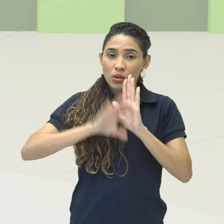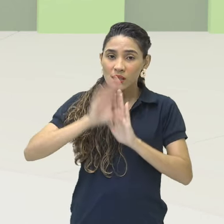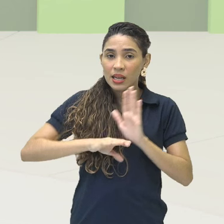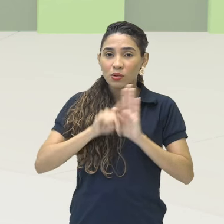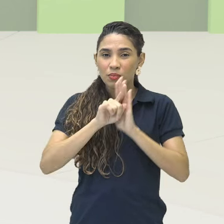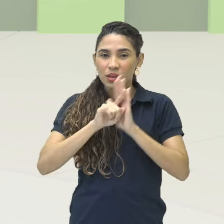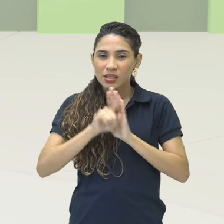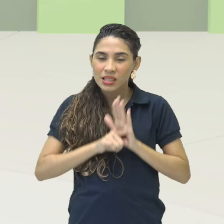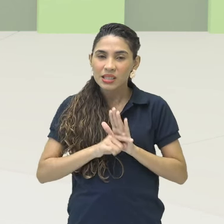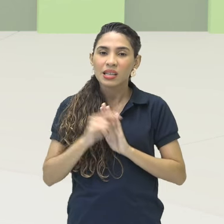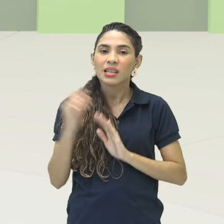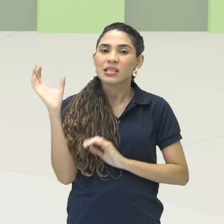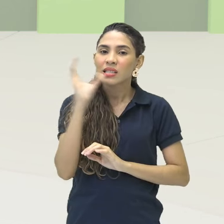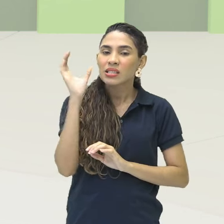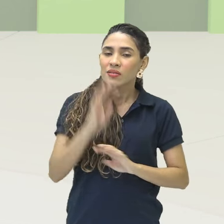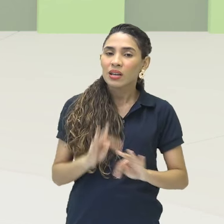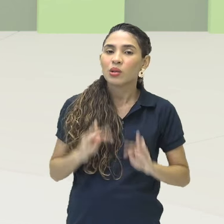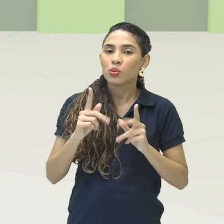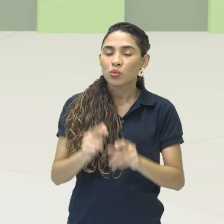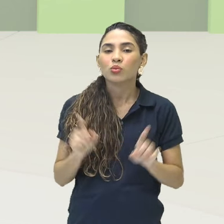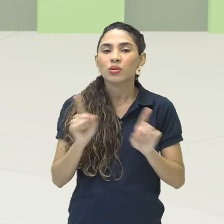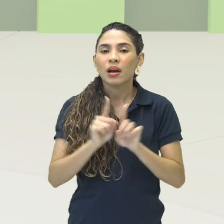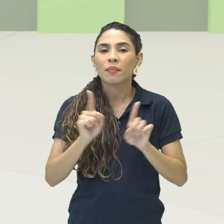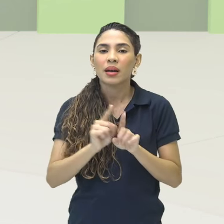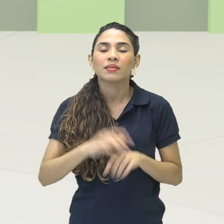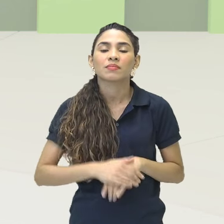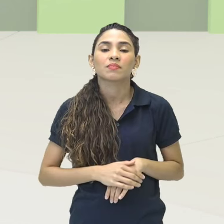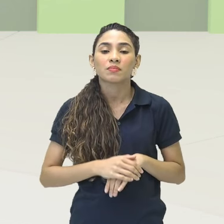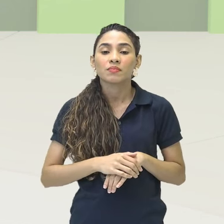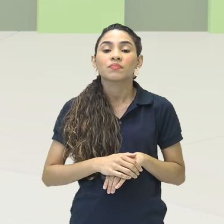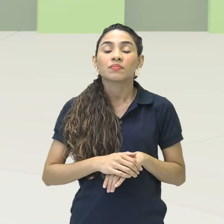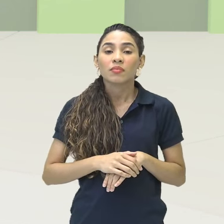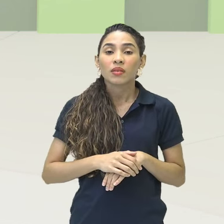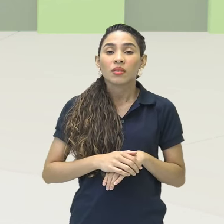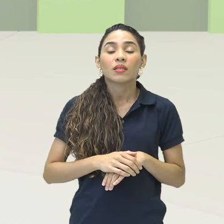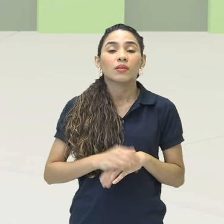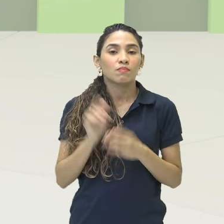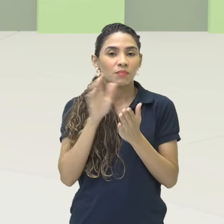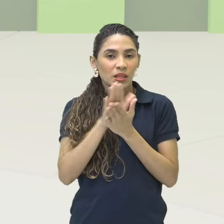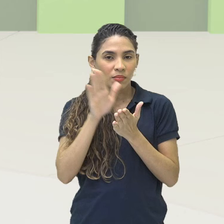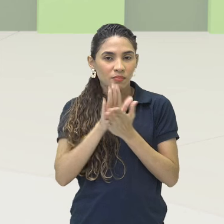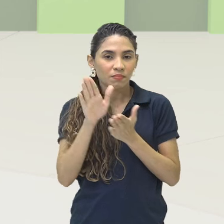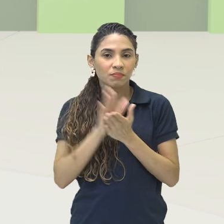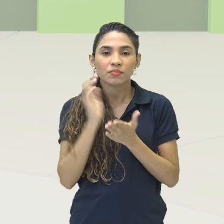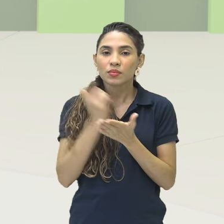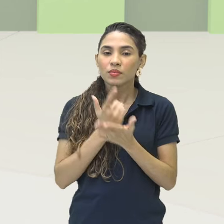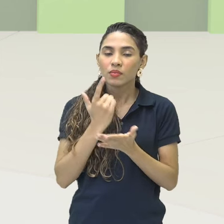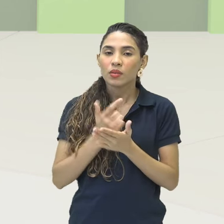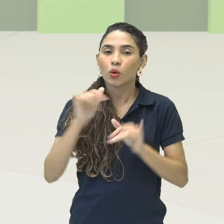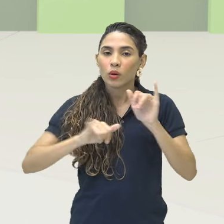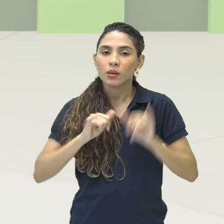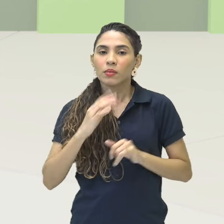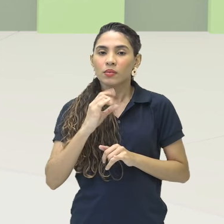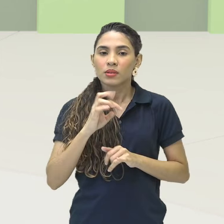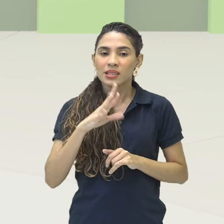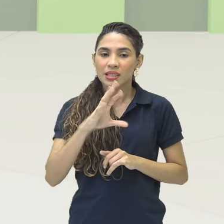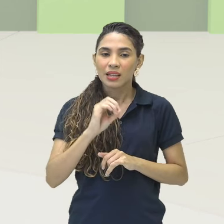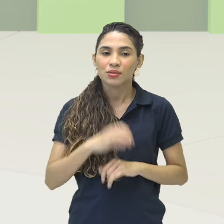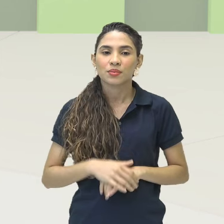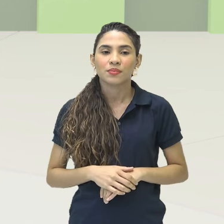as pesquisas científicas, tudo isso, ele colocou aí nos seus manuscritos, né, no seu livro, O Químico